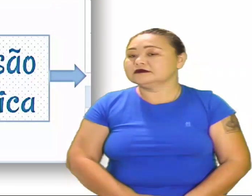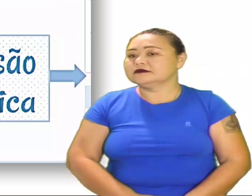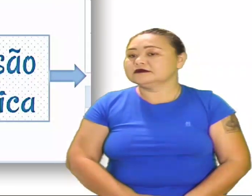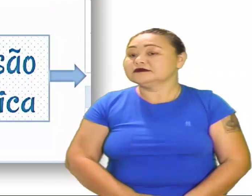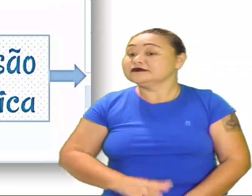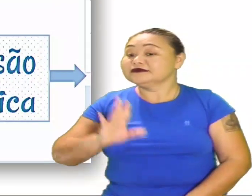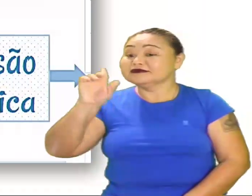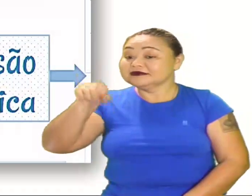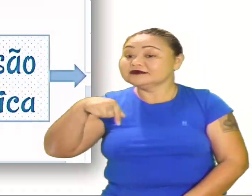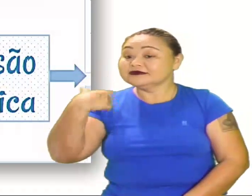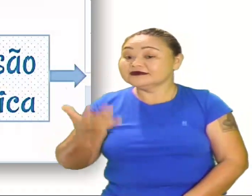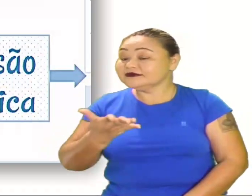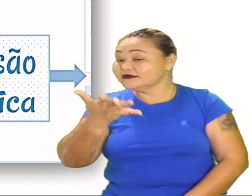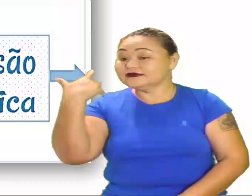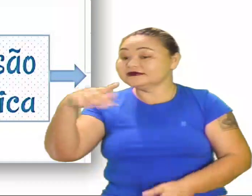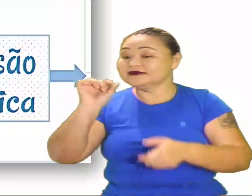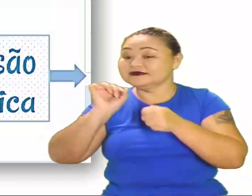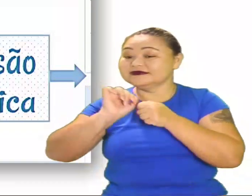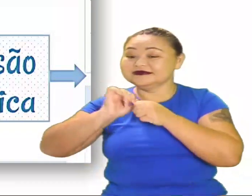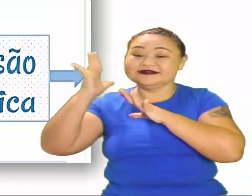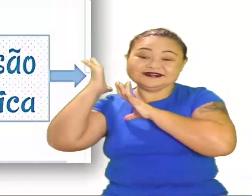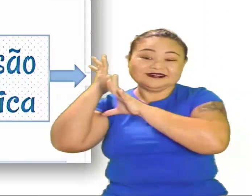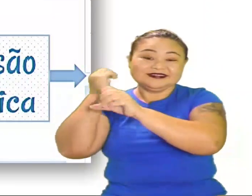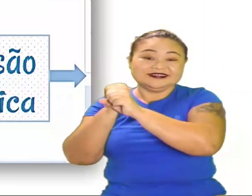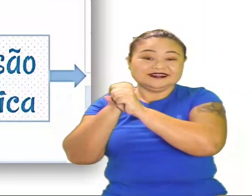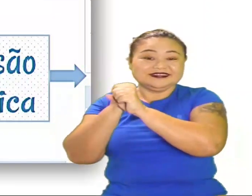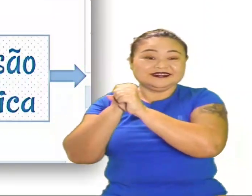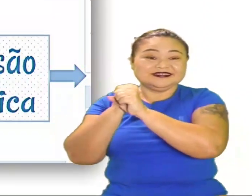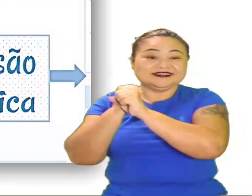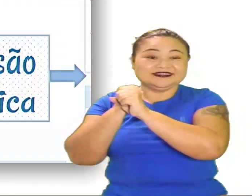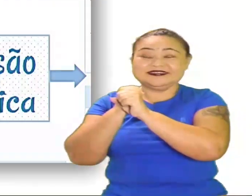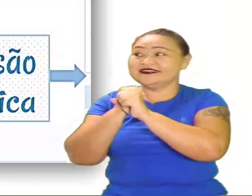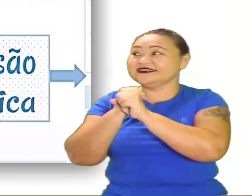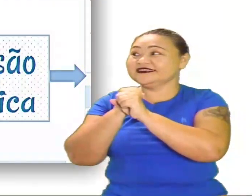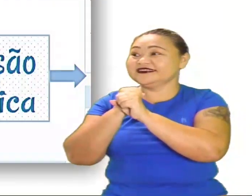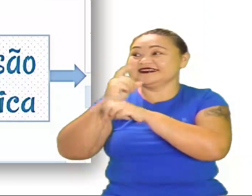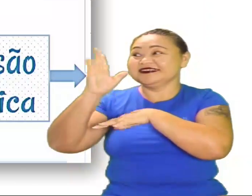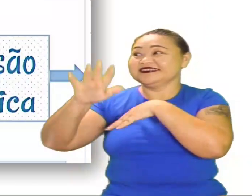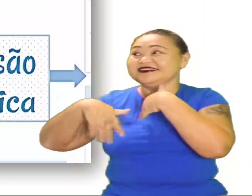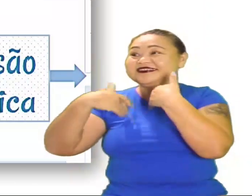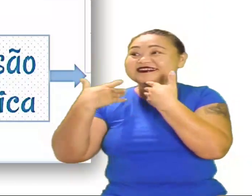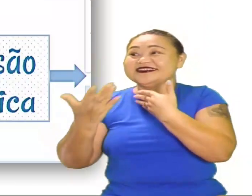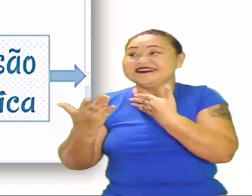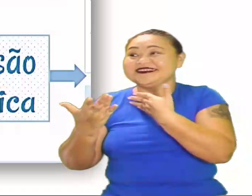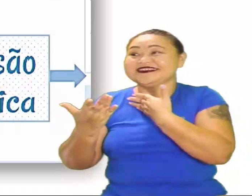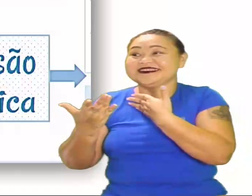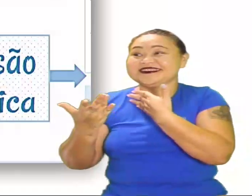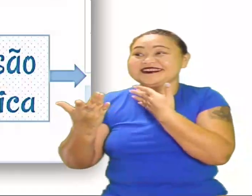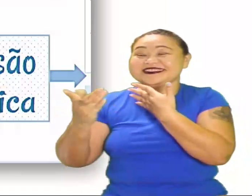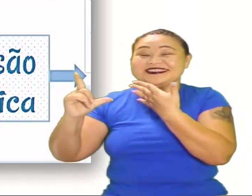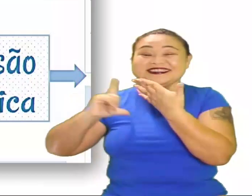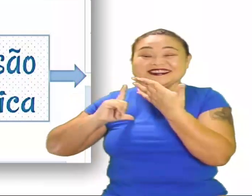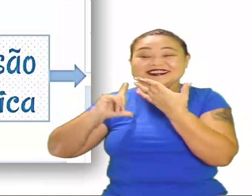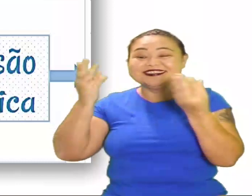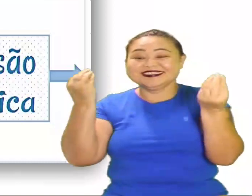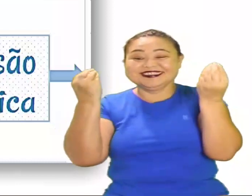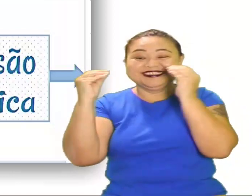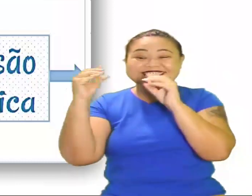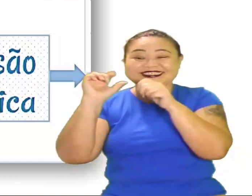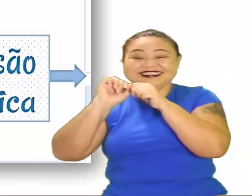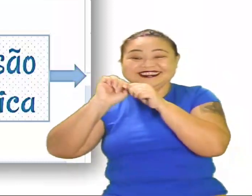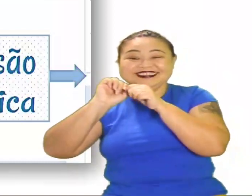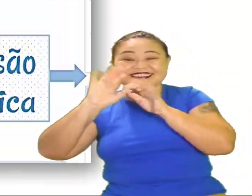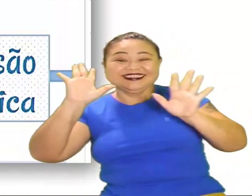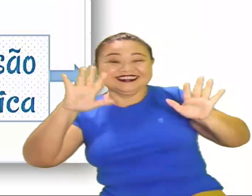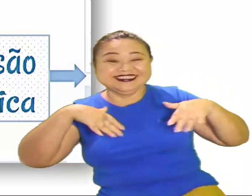Né? Então vamos lá fazer a nossa revisão. Vamos lá. Na parte de interpolação, né? Aqui a gente vai